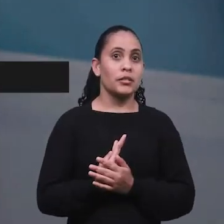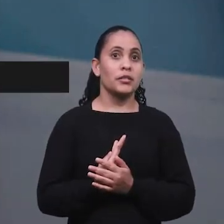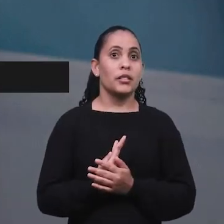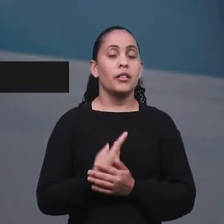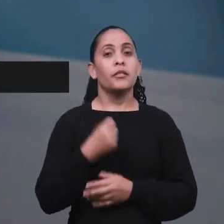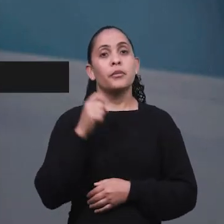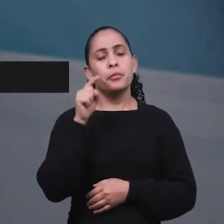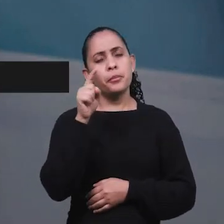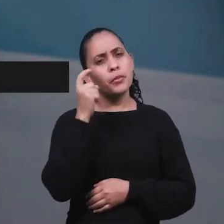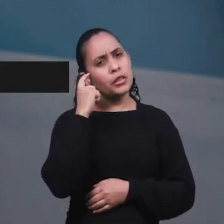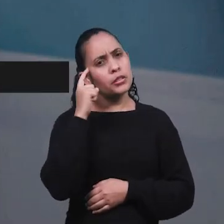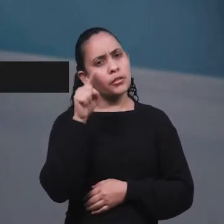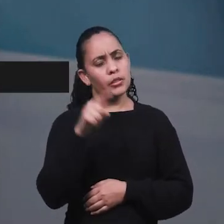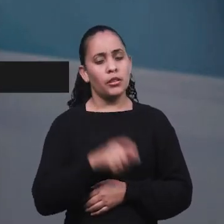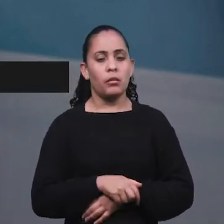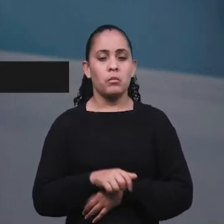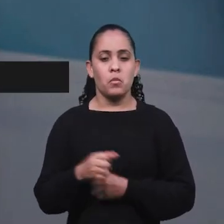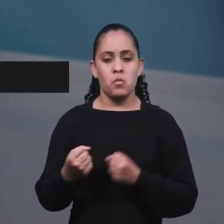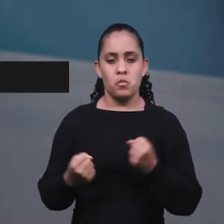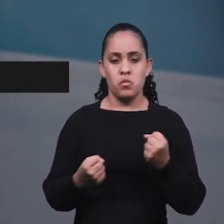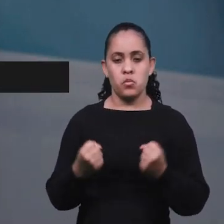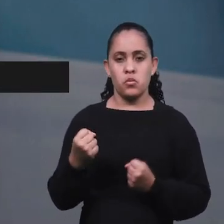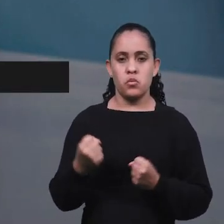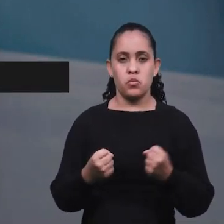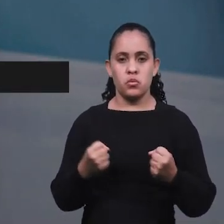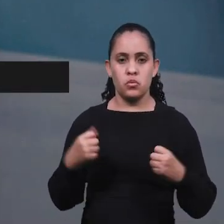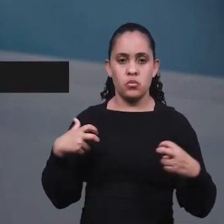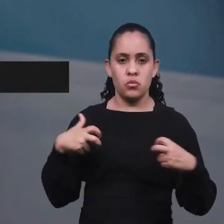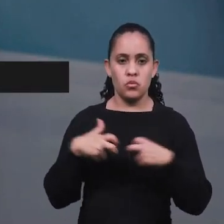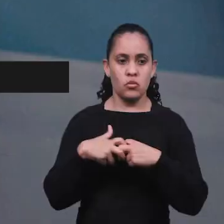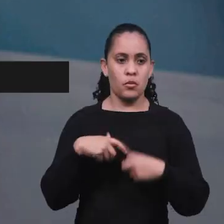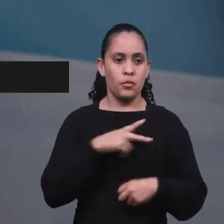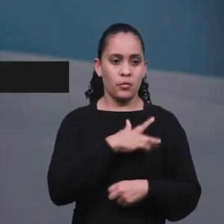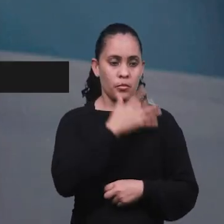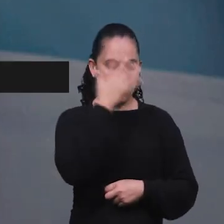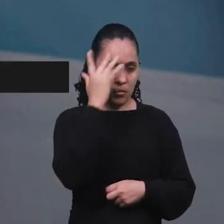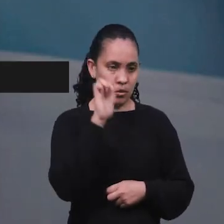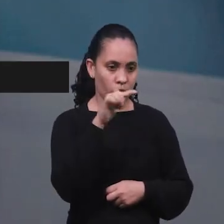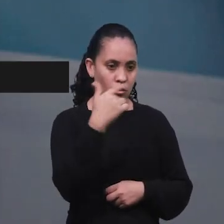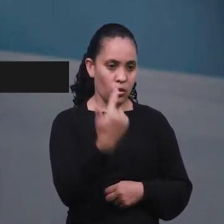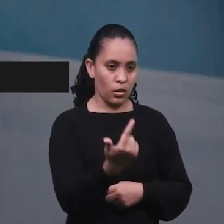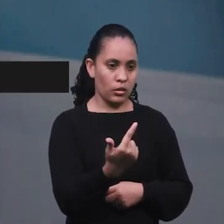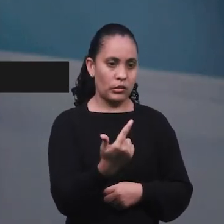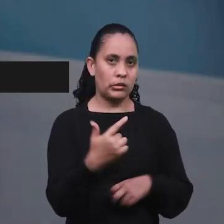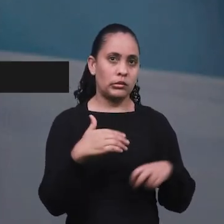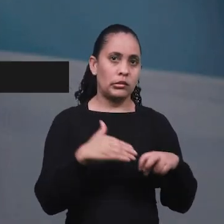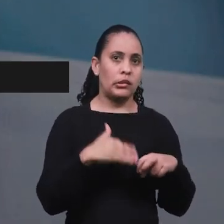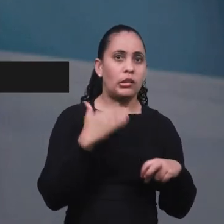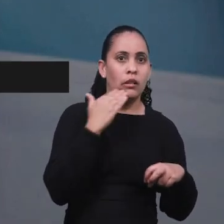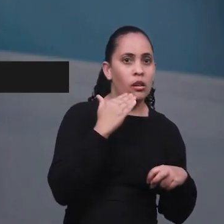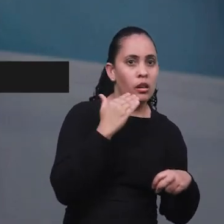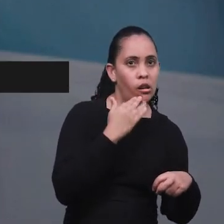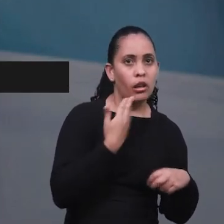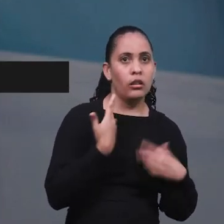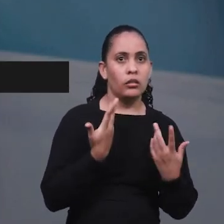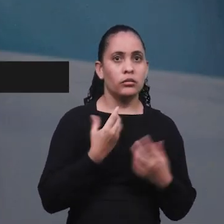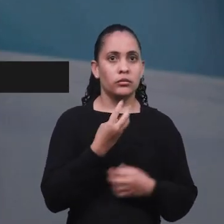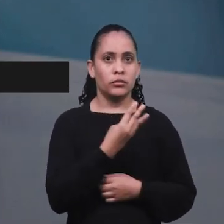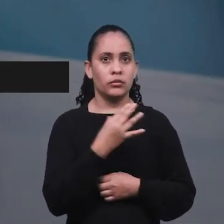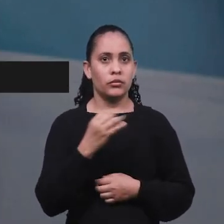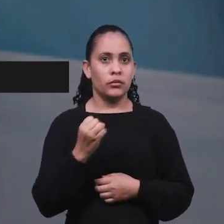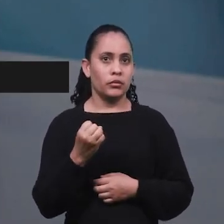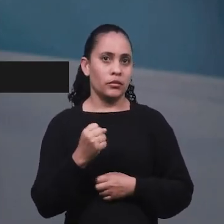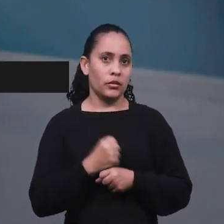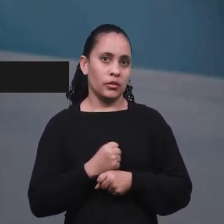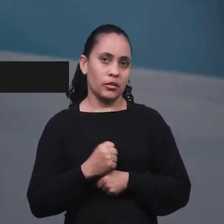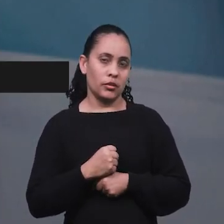um terceiro. Pensa você num acidente causar a invalidez de uma pessoa. Qual o preço de uma pessoa